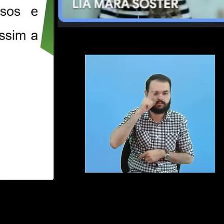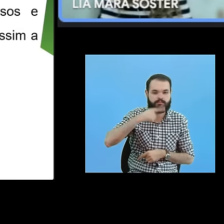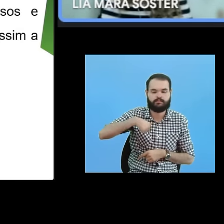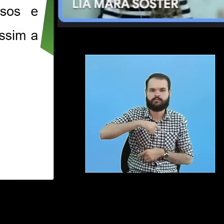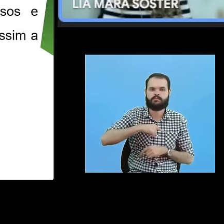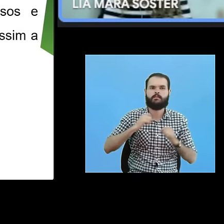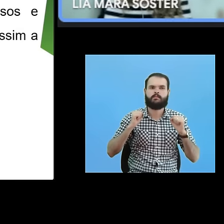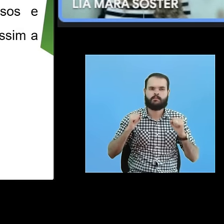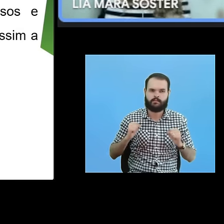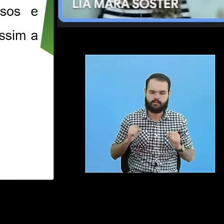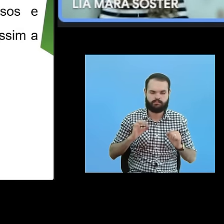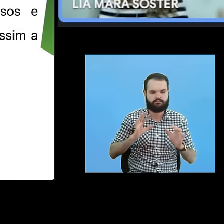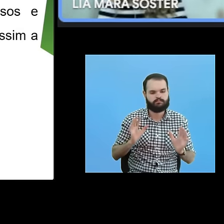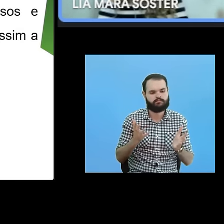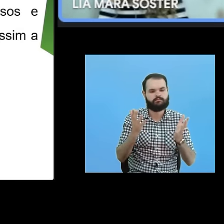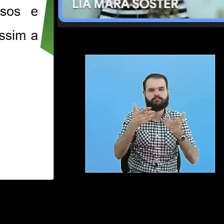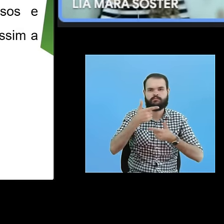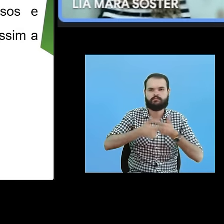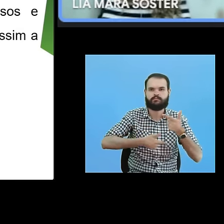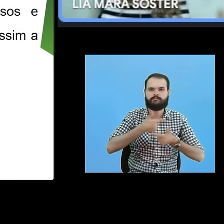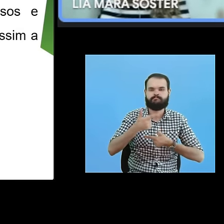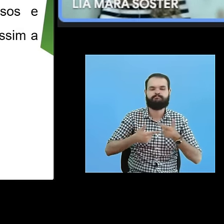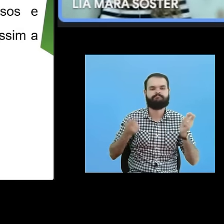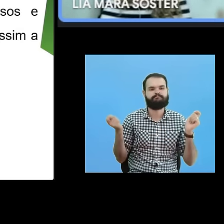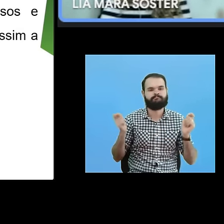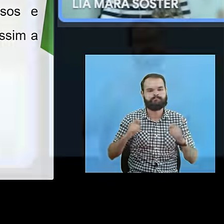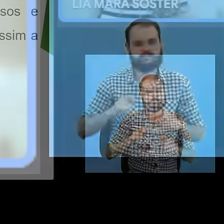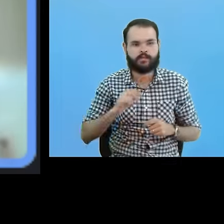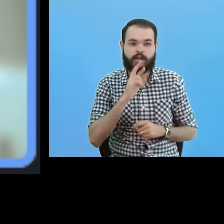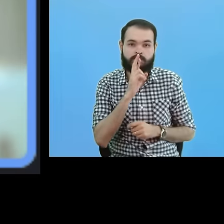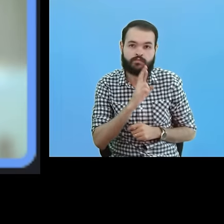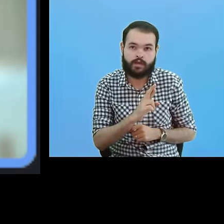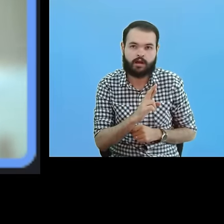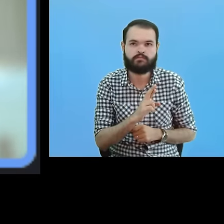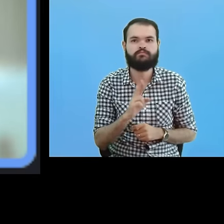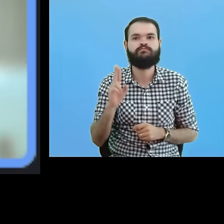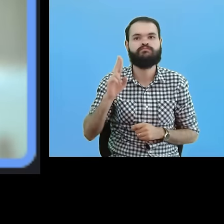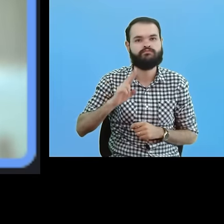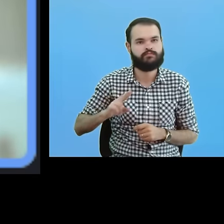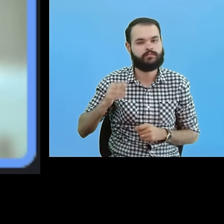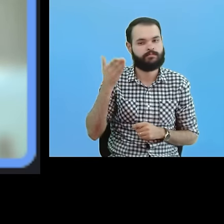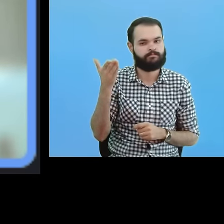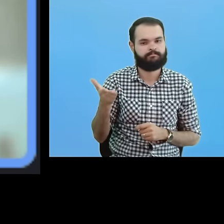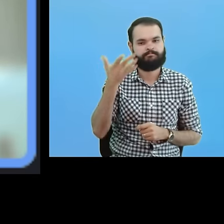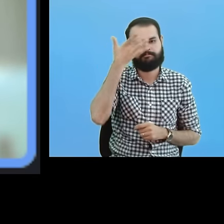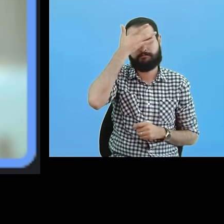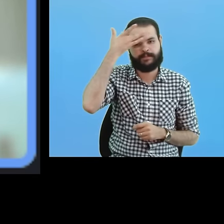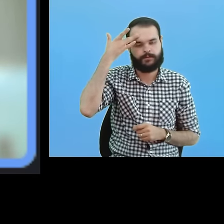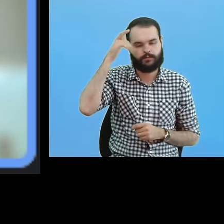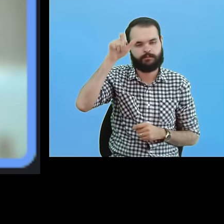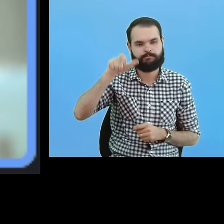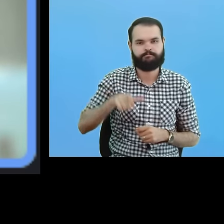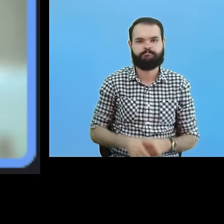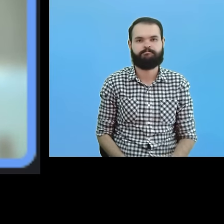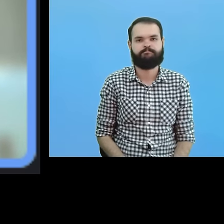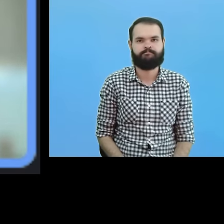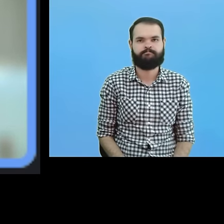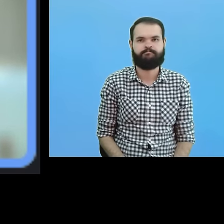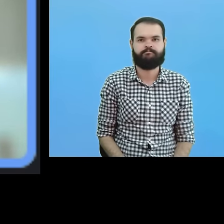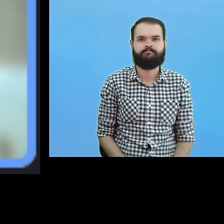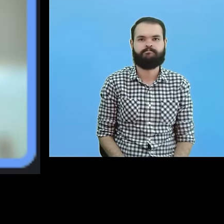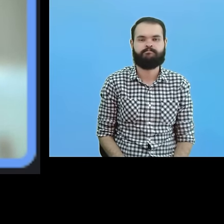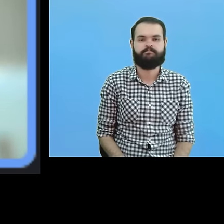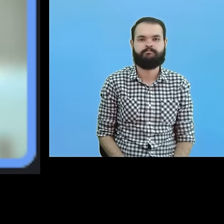possa realizar um trabalho que tenha resultado a partir da realidade daquela pessoa. Então, todos podem